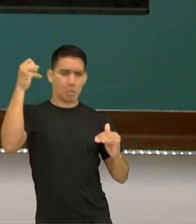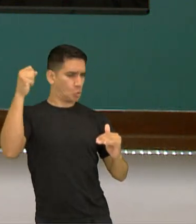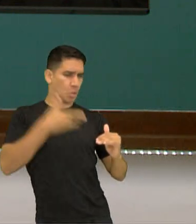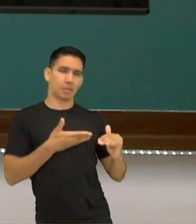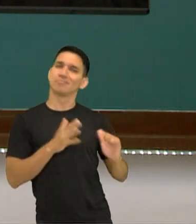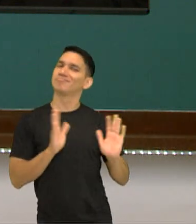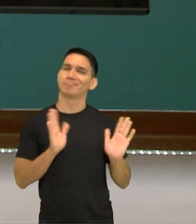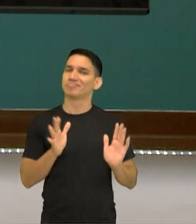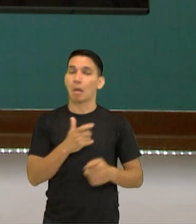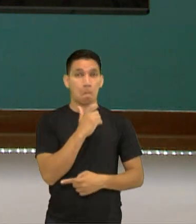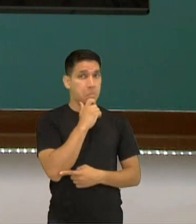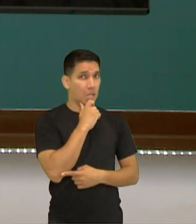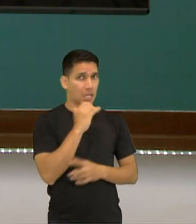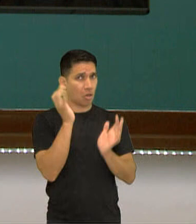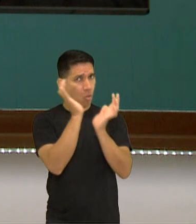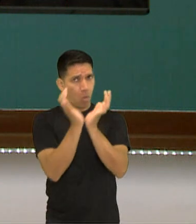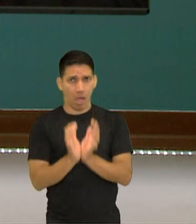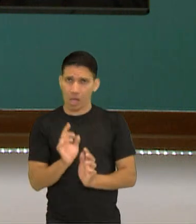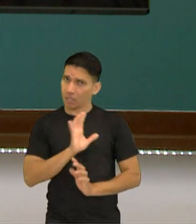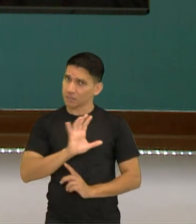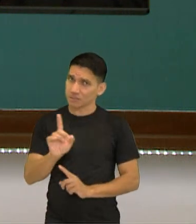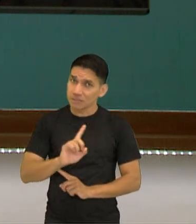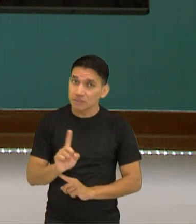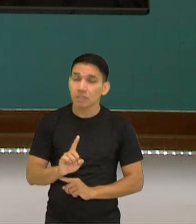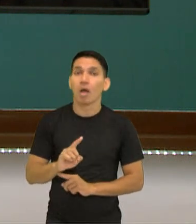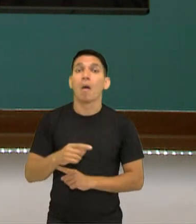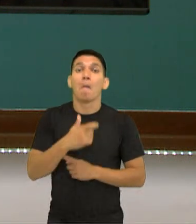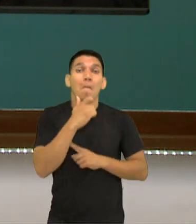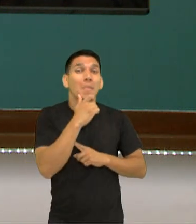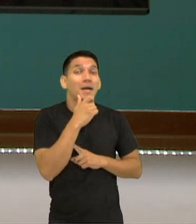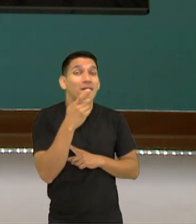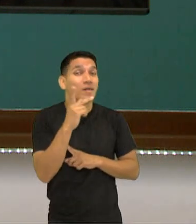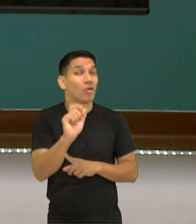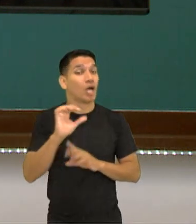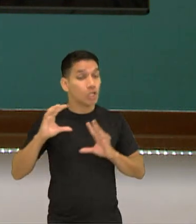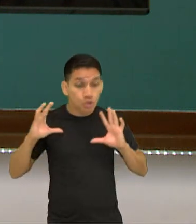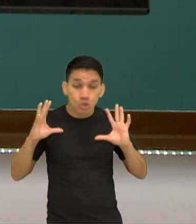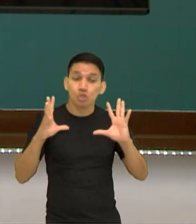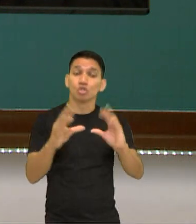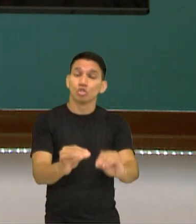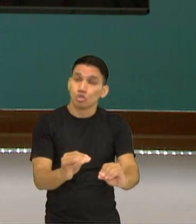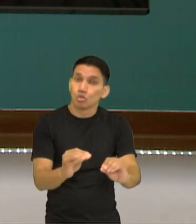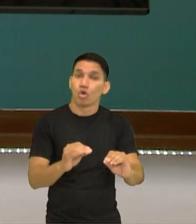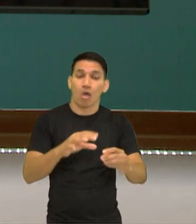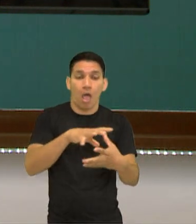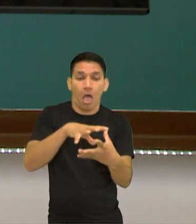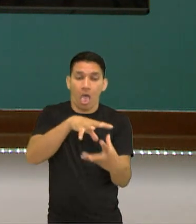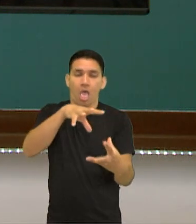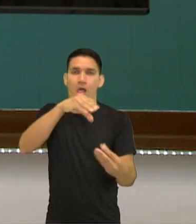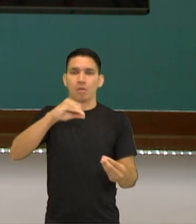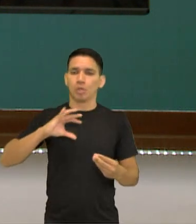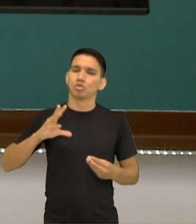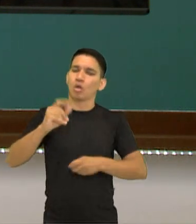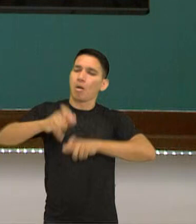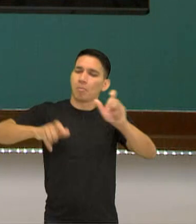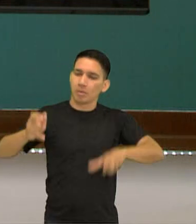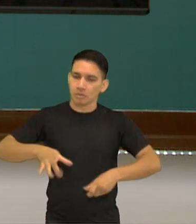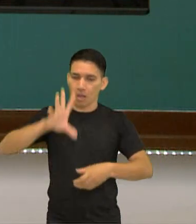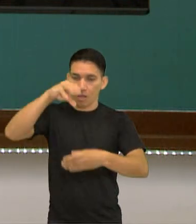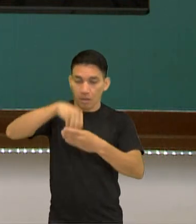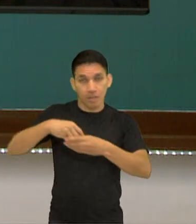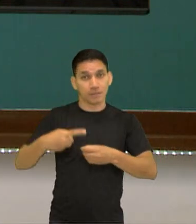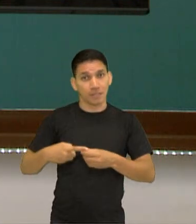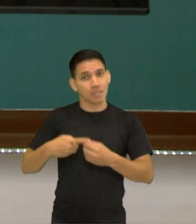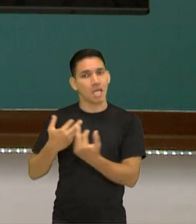não classifica dessa forma. Para Platão, todas as almas, ou seja, todos os membros de uma cidade são